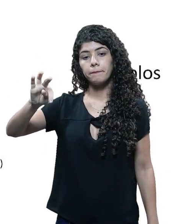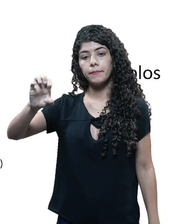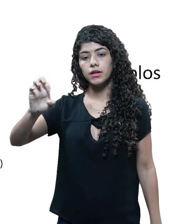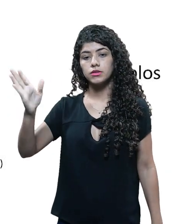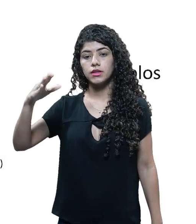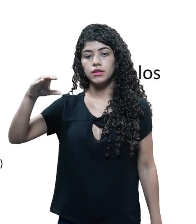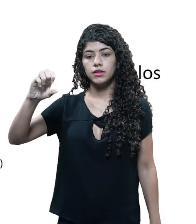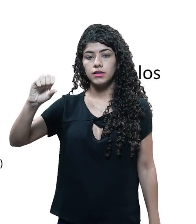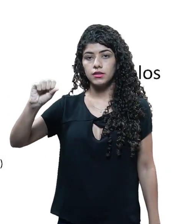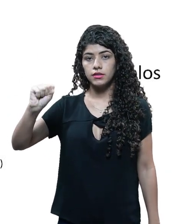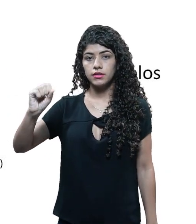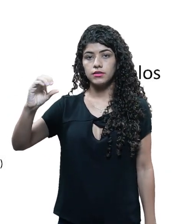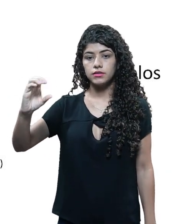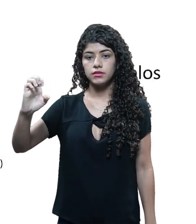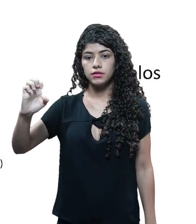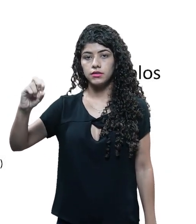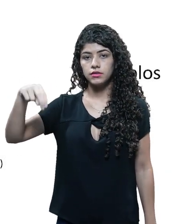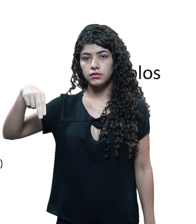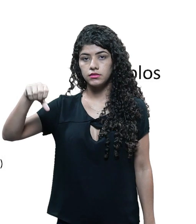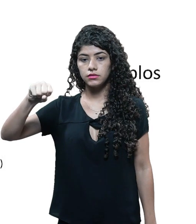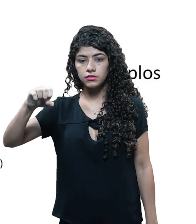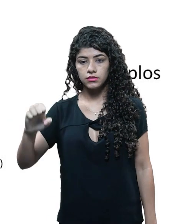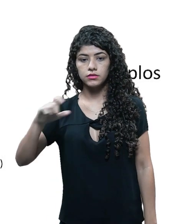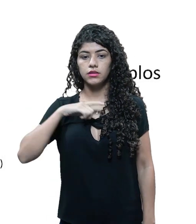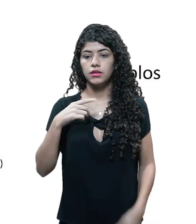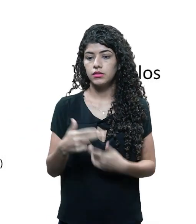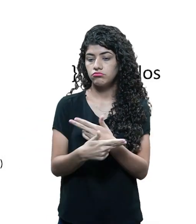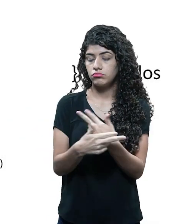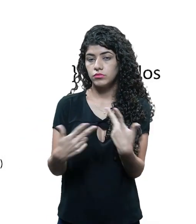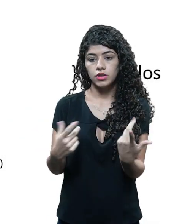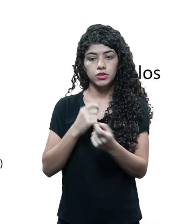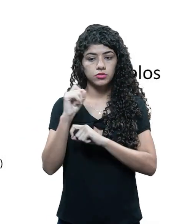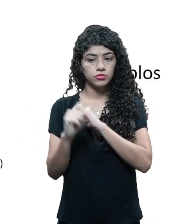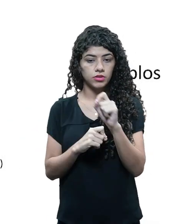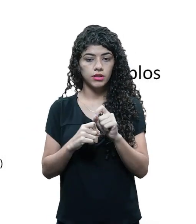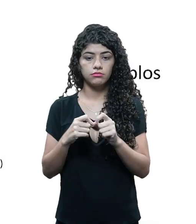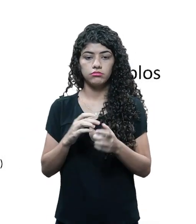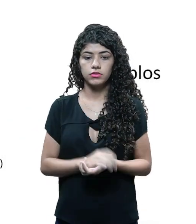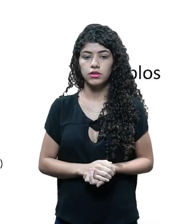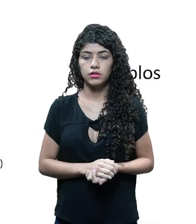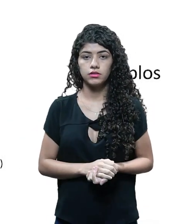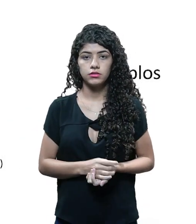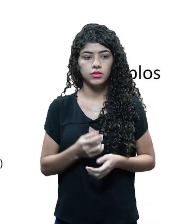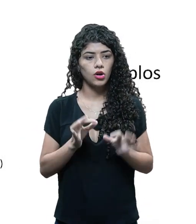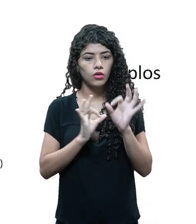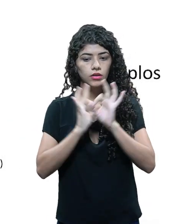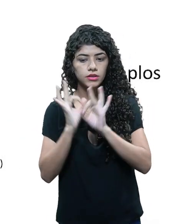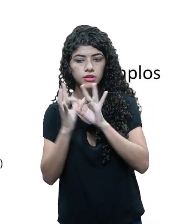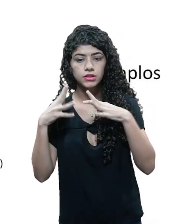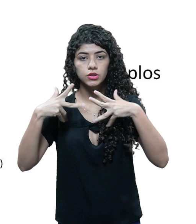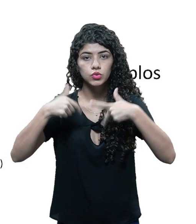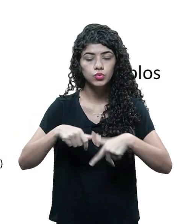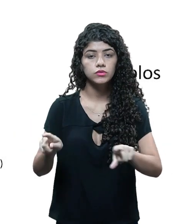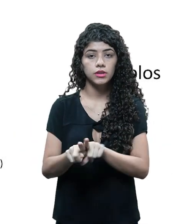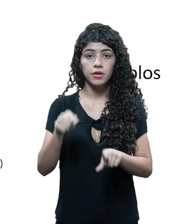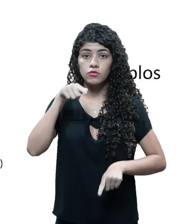circuito comercial hoje em dia. Existem programas como o Final Draft e o Celtics que já setam essas margens para vocês, mas mesmo assim